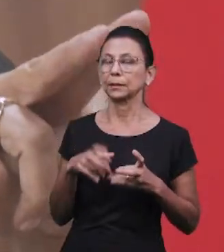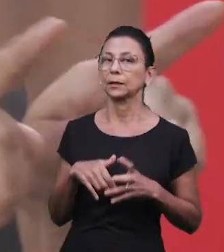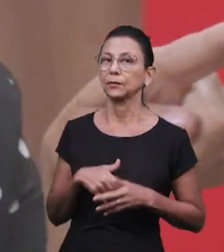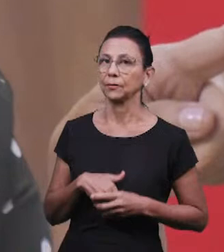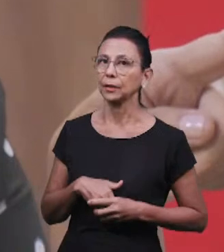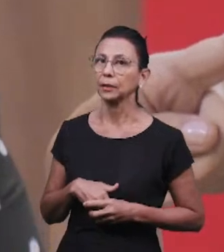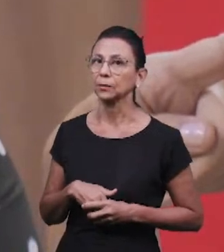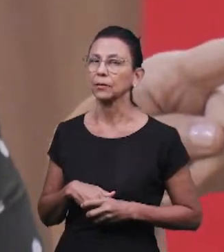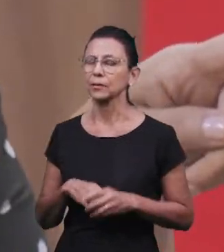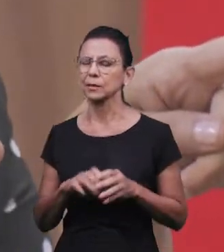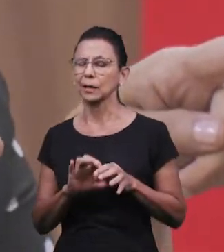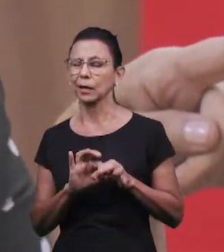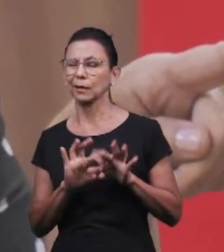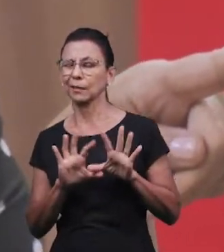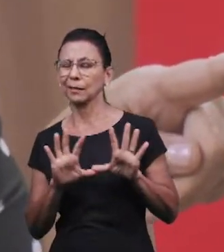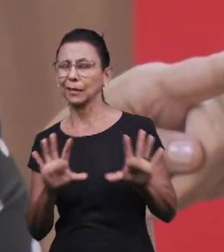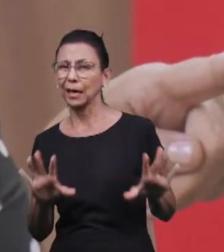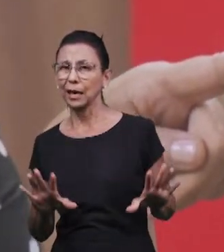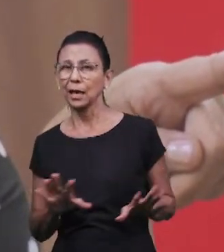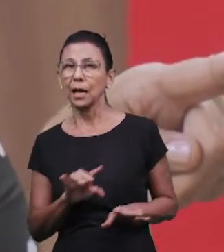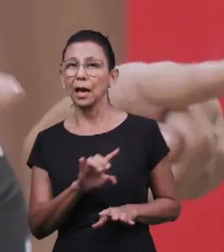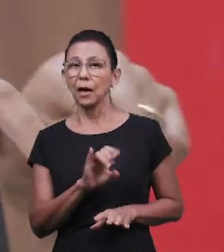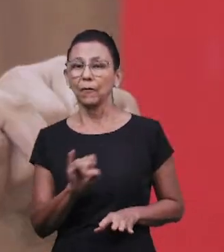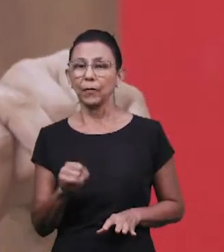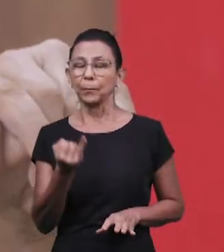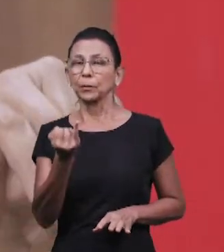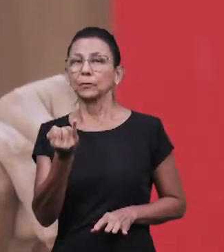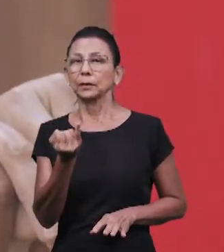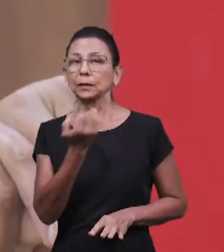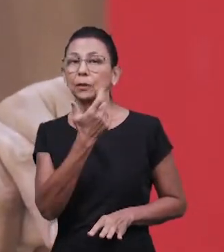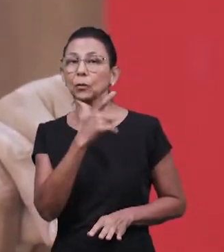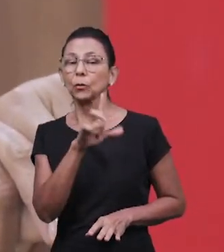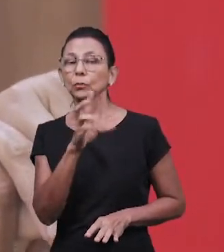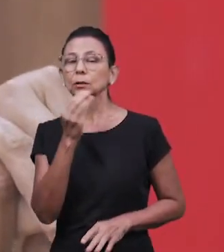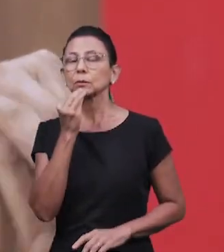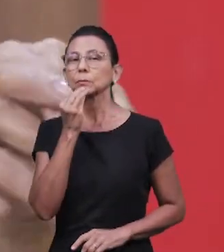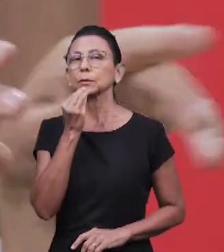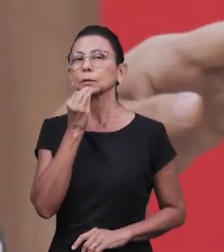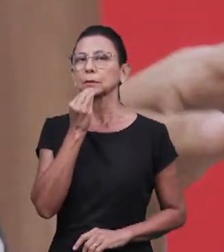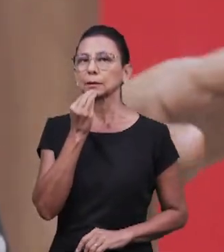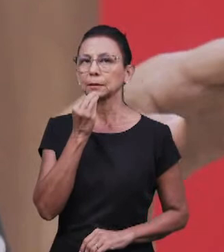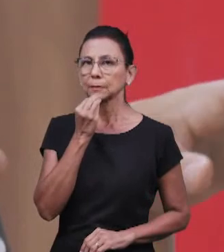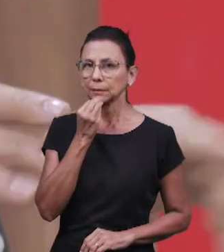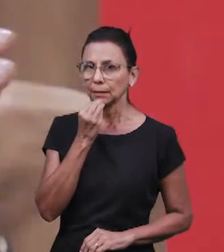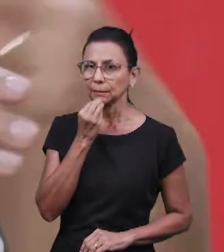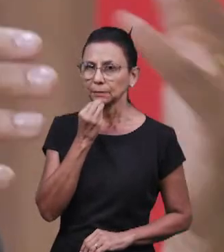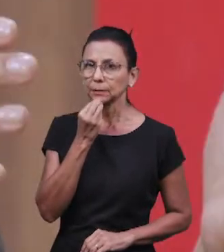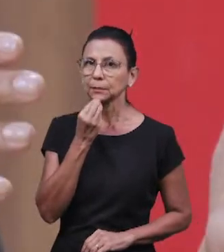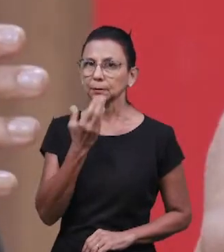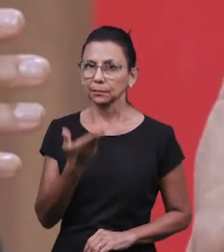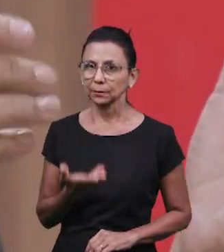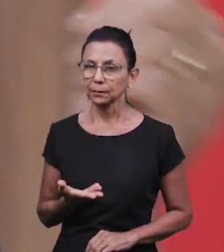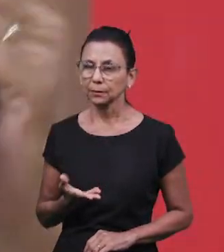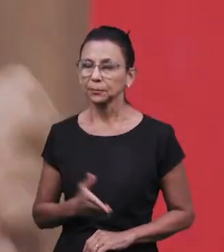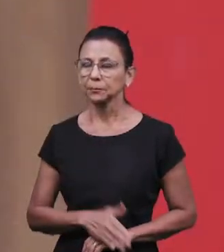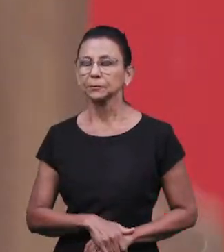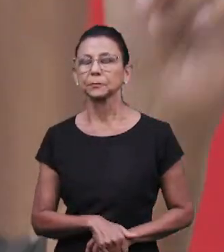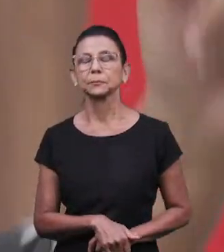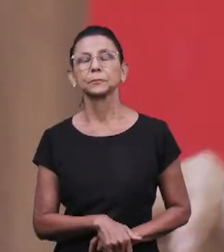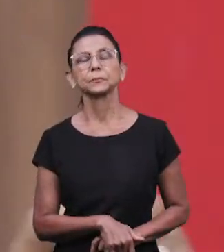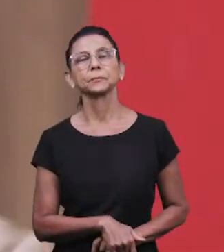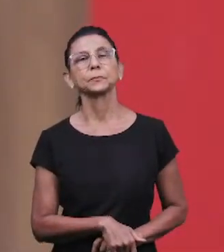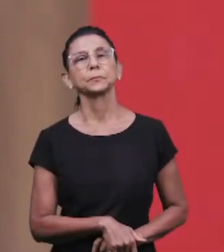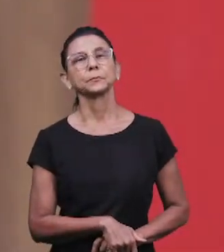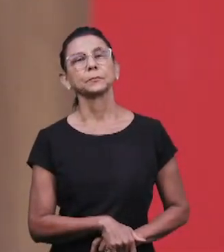está abrindo uma janela para muitas possibilidades que possa haver dele não ver o